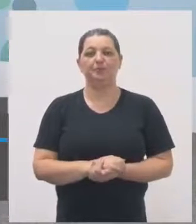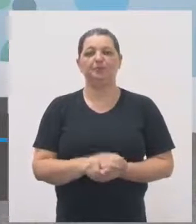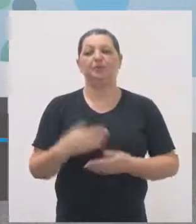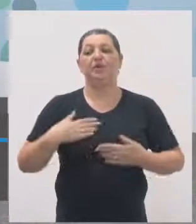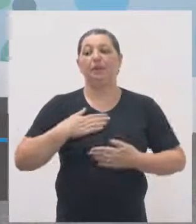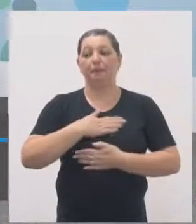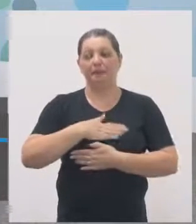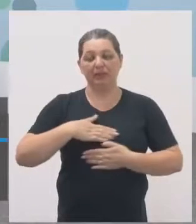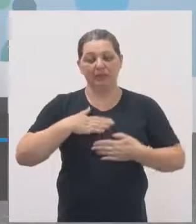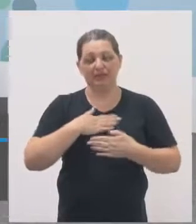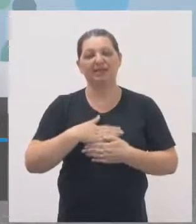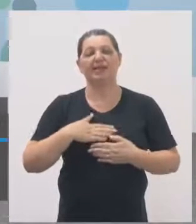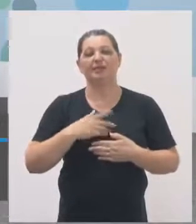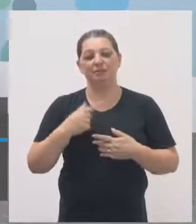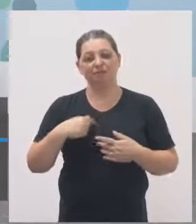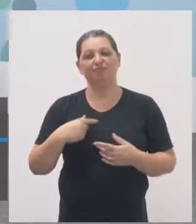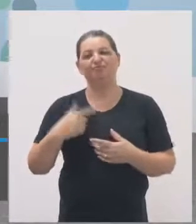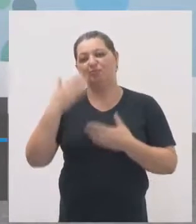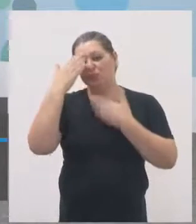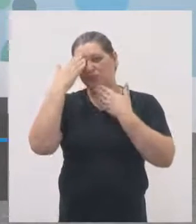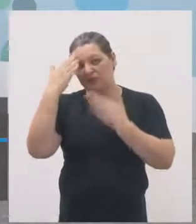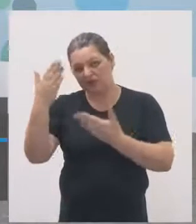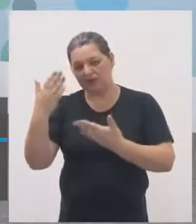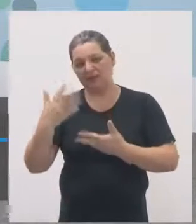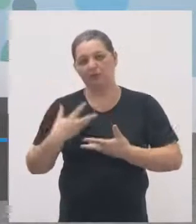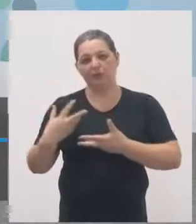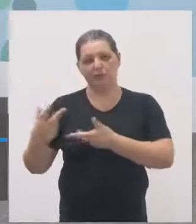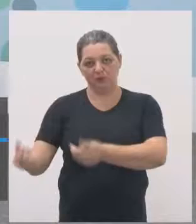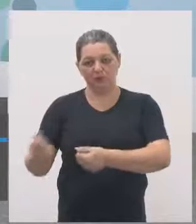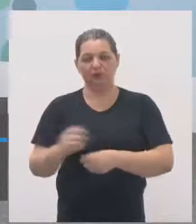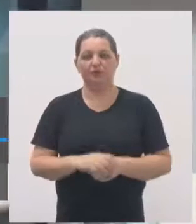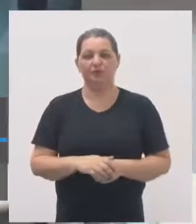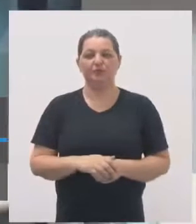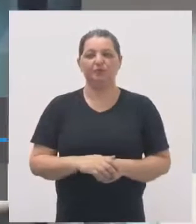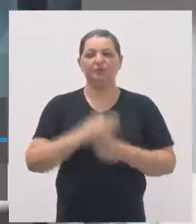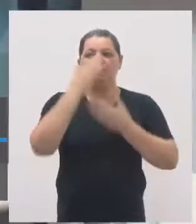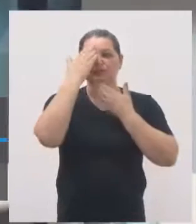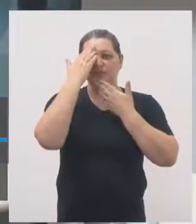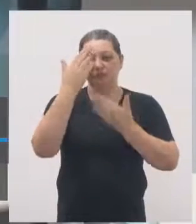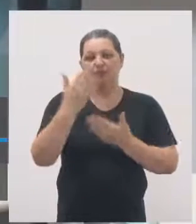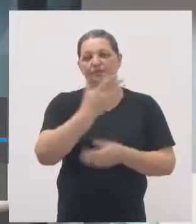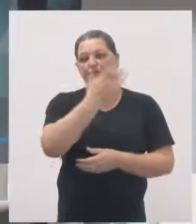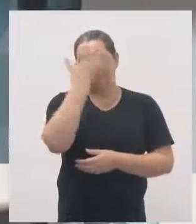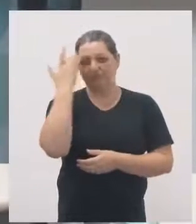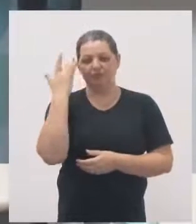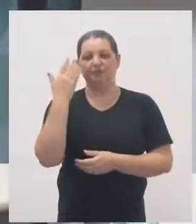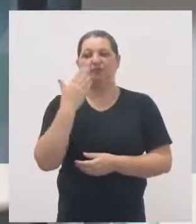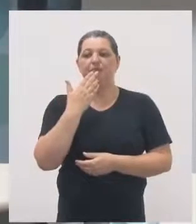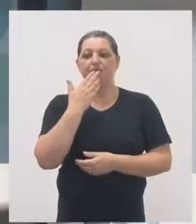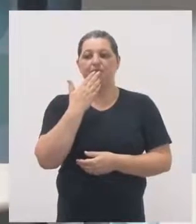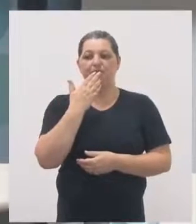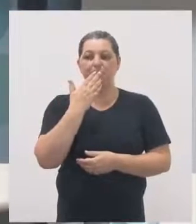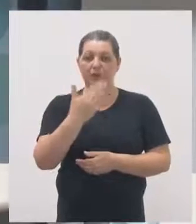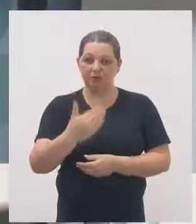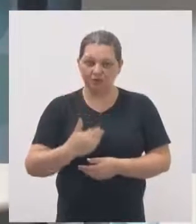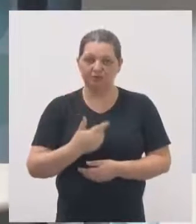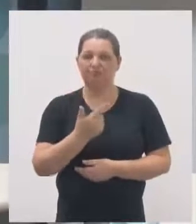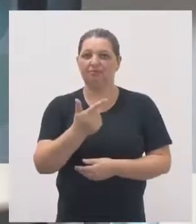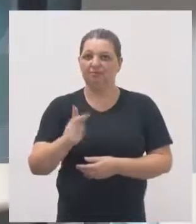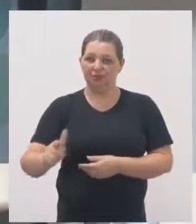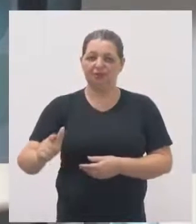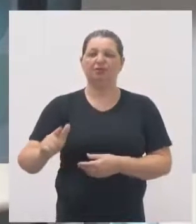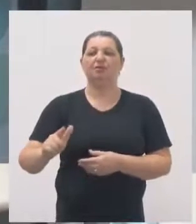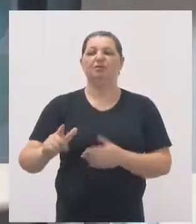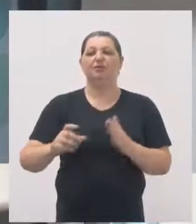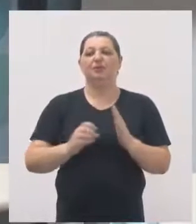todo meu. Obrigado, né, Ana Paula, pelo convite. E obrigado às pessoas aí que solicitaram eu novamente aqui no